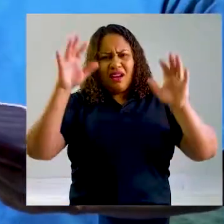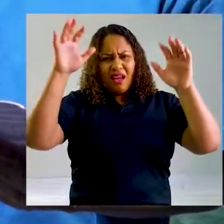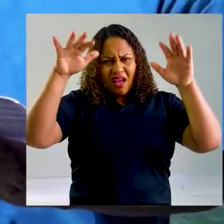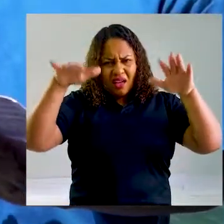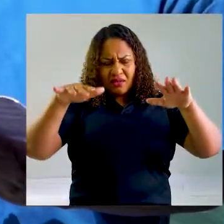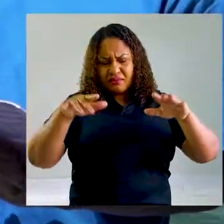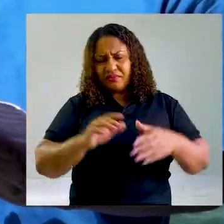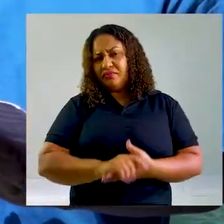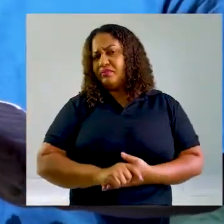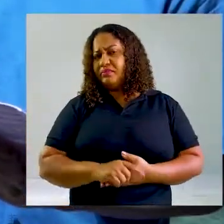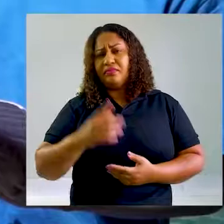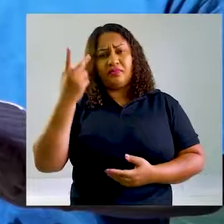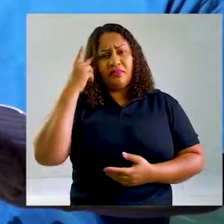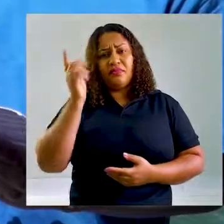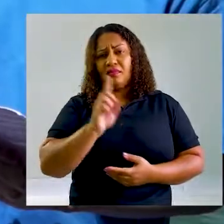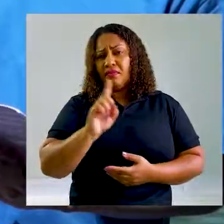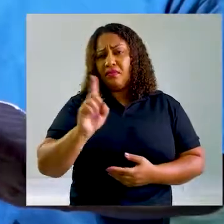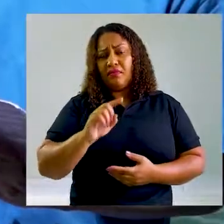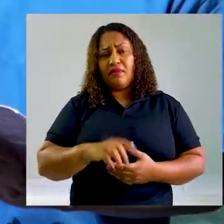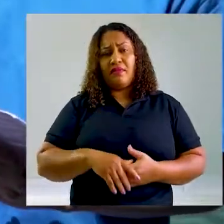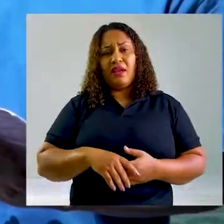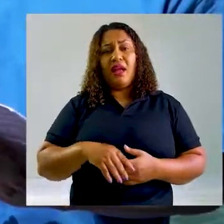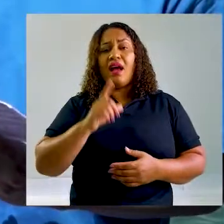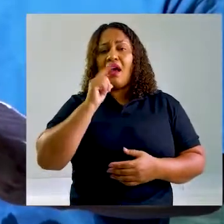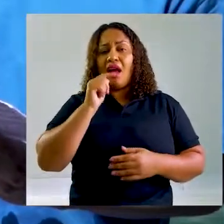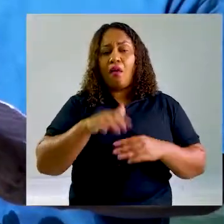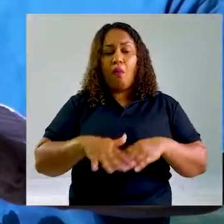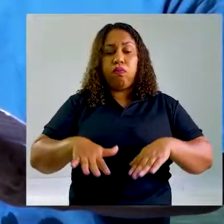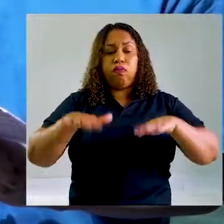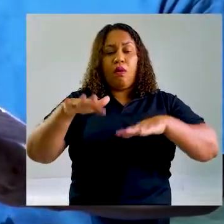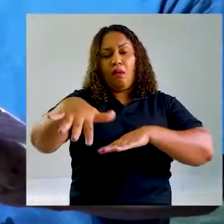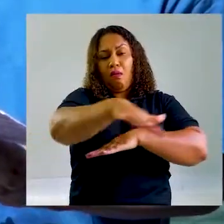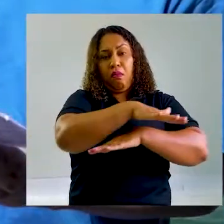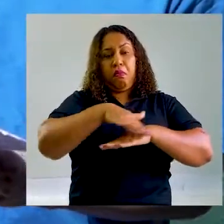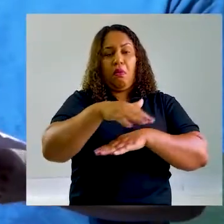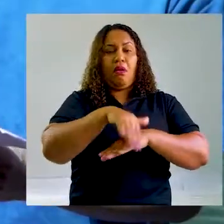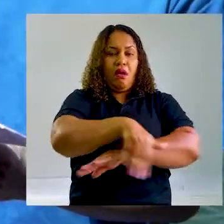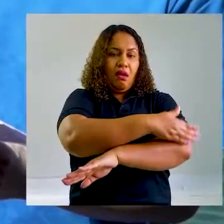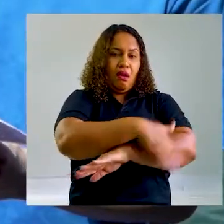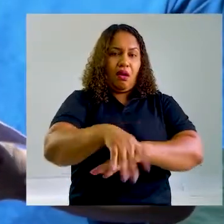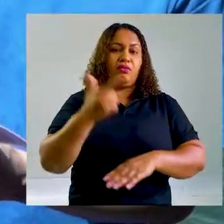aquela vazão de água? Normalmente não. E a água vai escorrer por cima, pela chuva novamente.